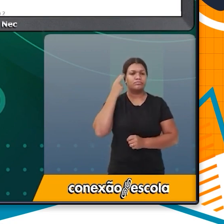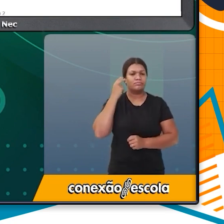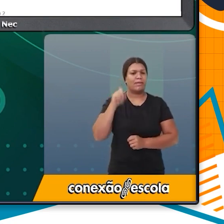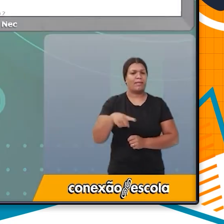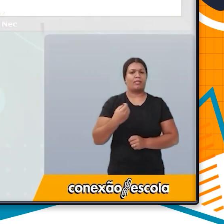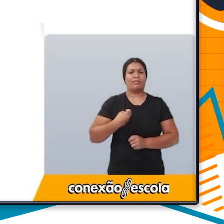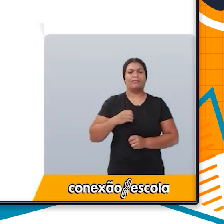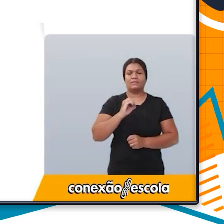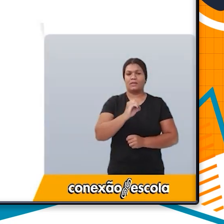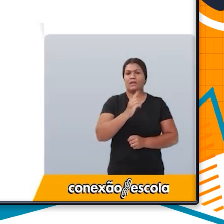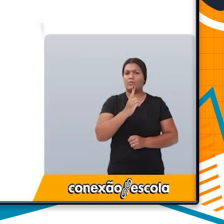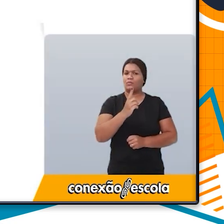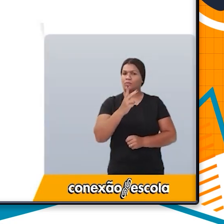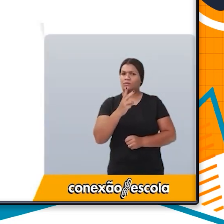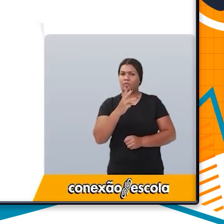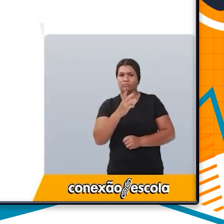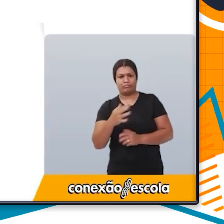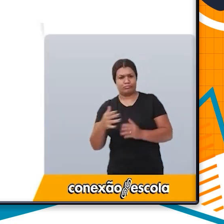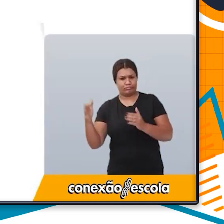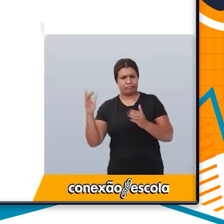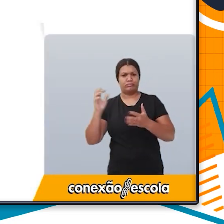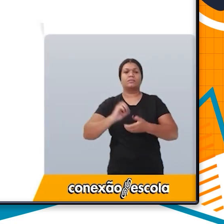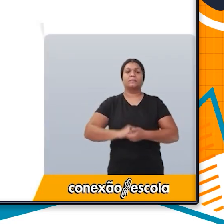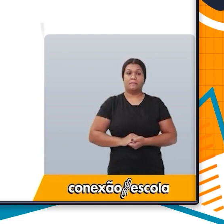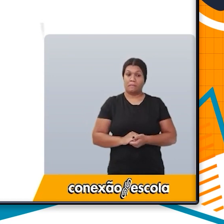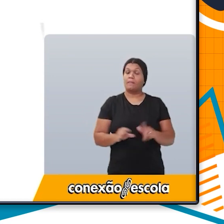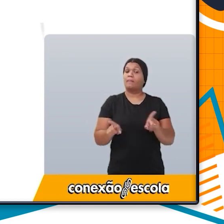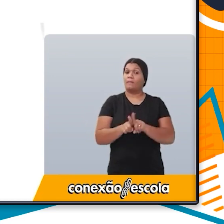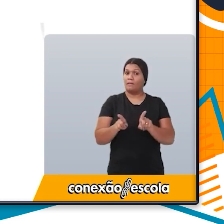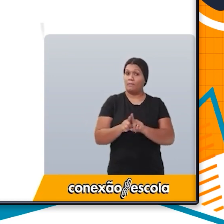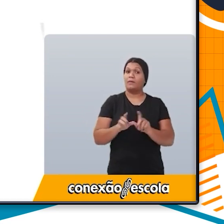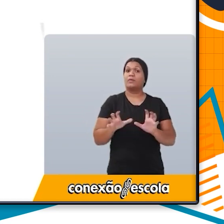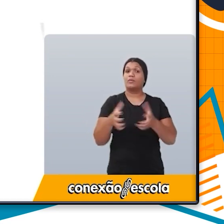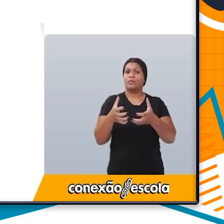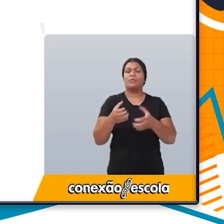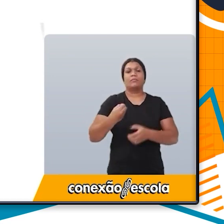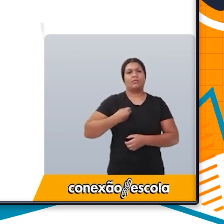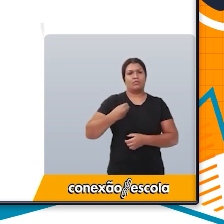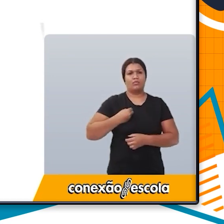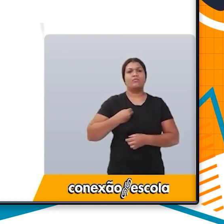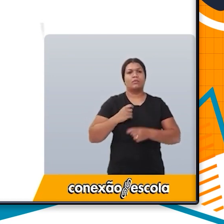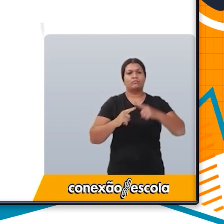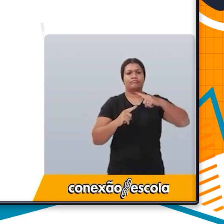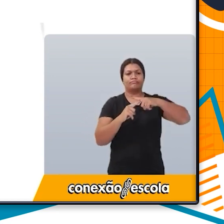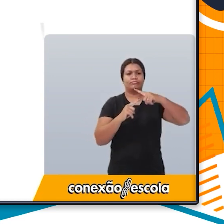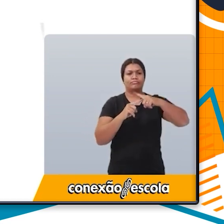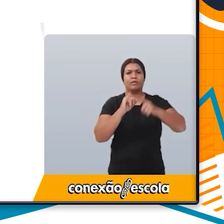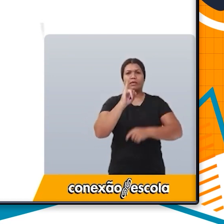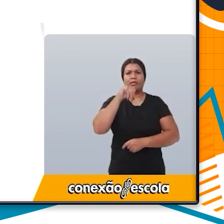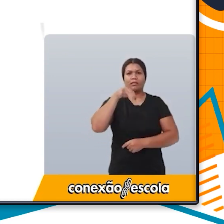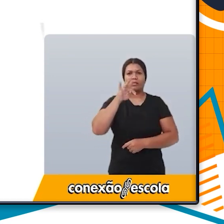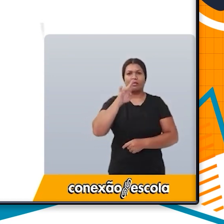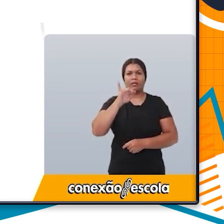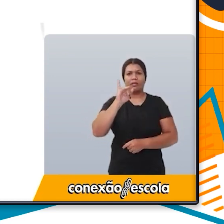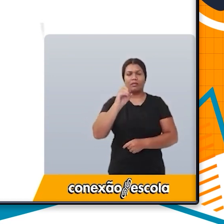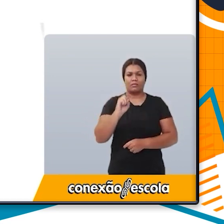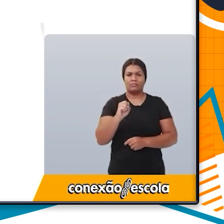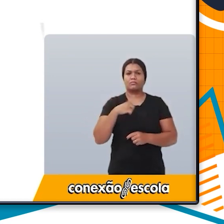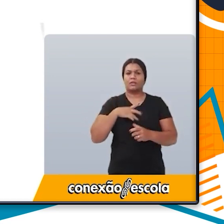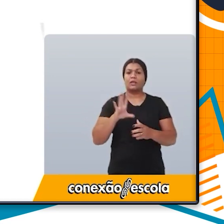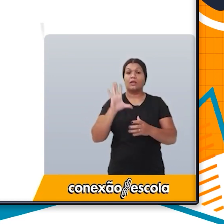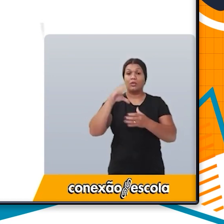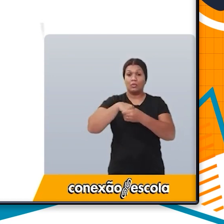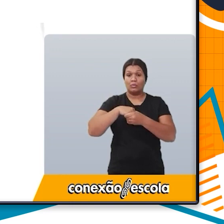0, 1, 2, 3 e assim por diante. O conjunto dos números inteiros, que tem todos os elementos dos